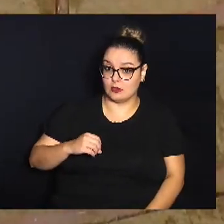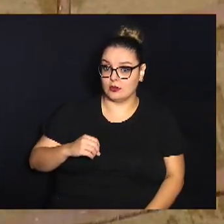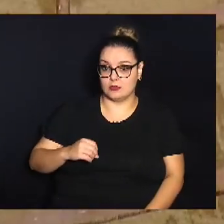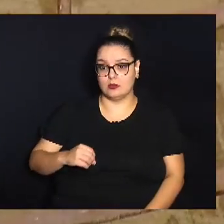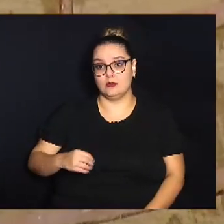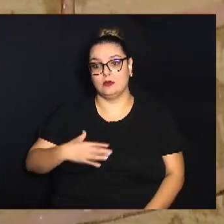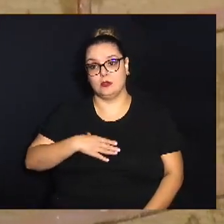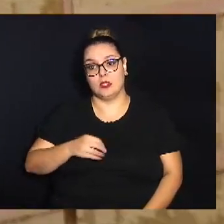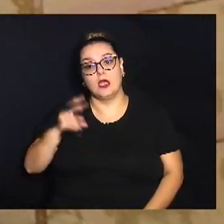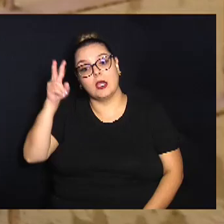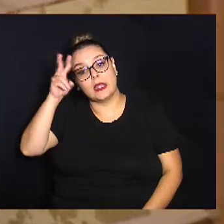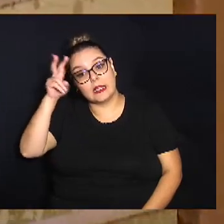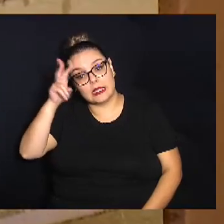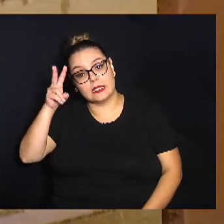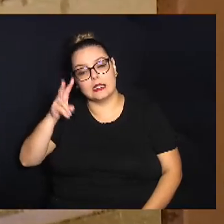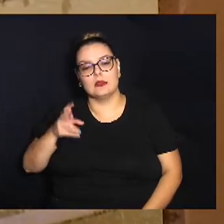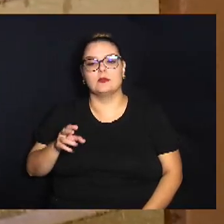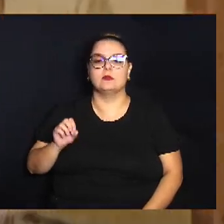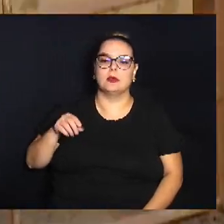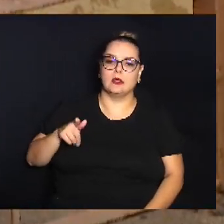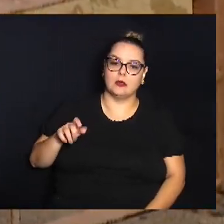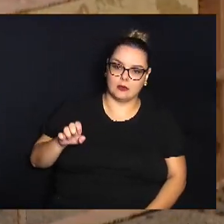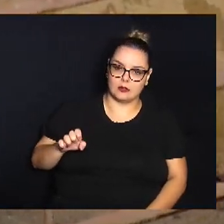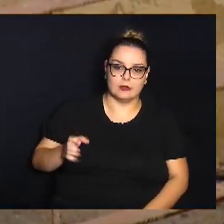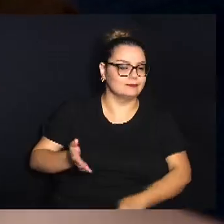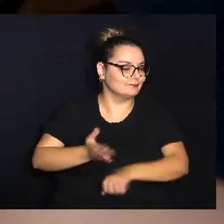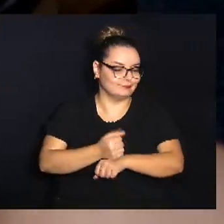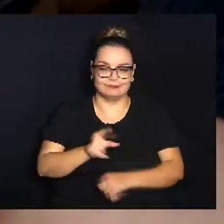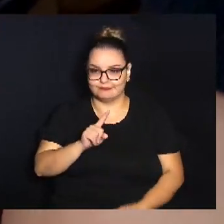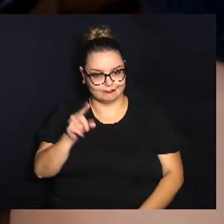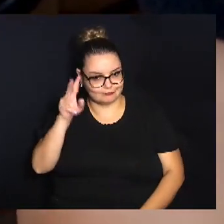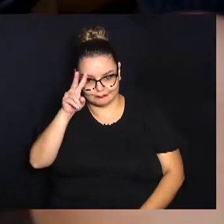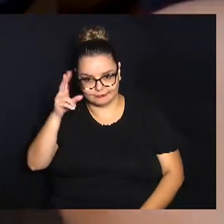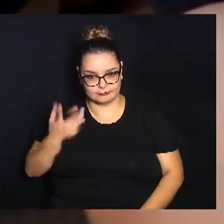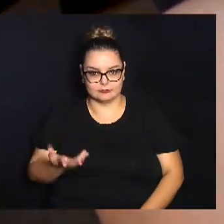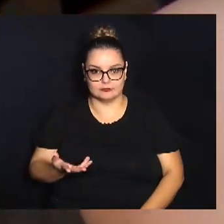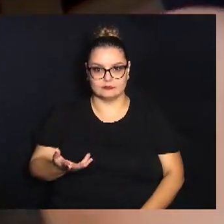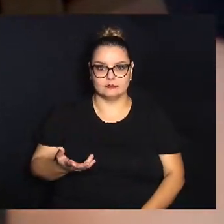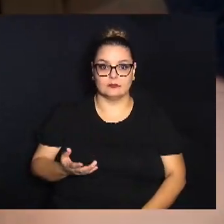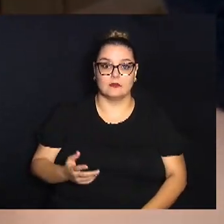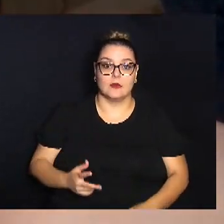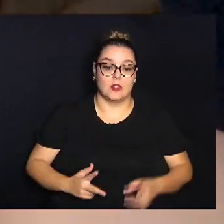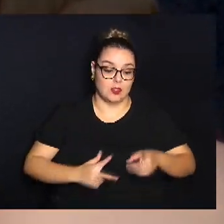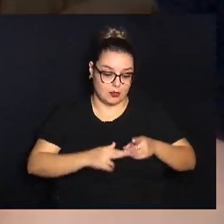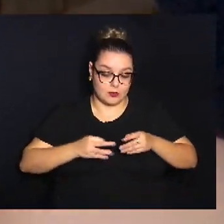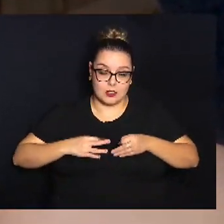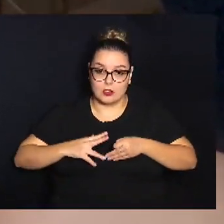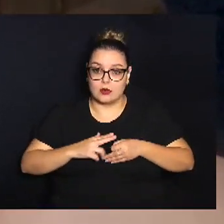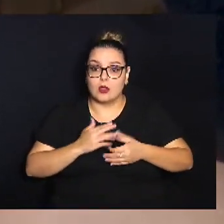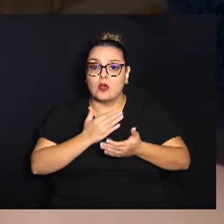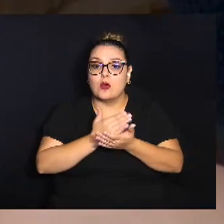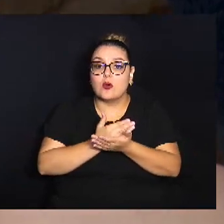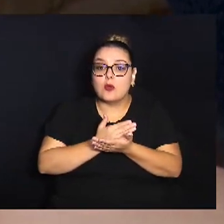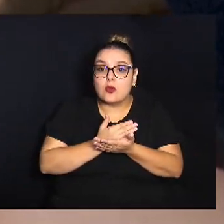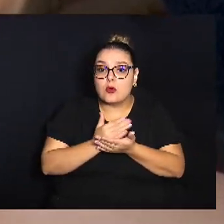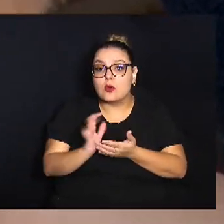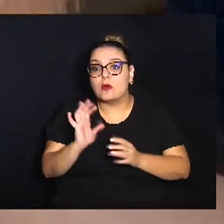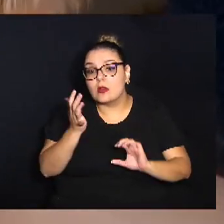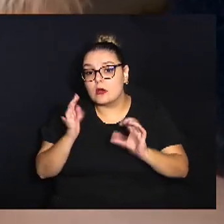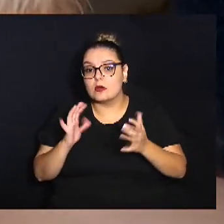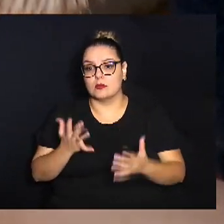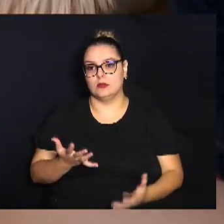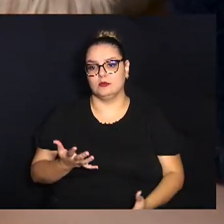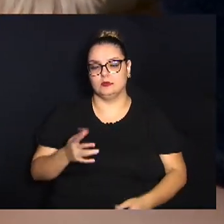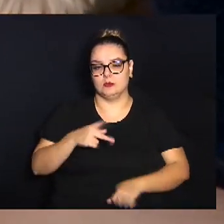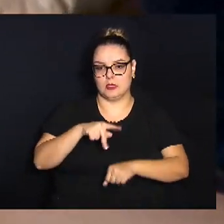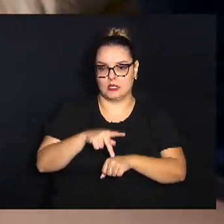que lembram de uma ONG. Antes disso não lembram da ONG. Esse movimento da castração estava começando a surgir no